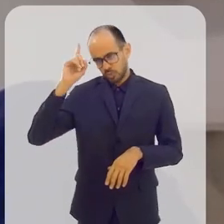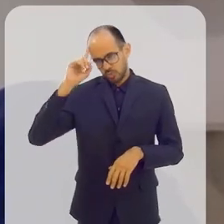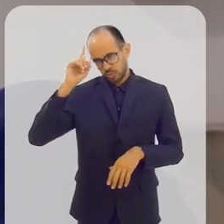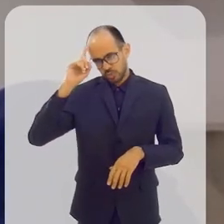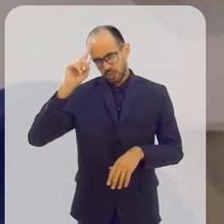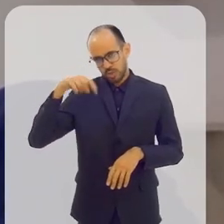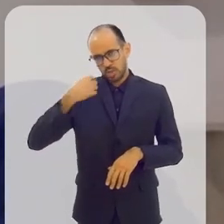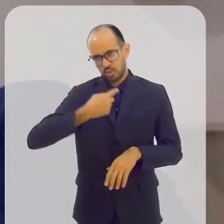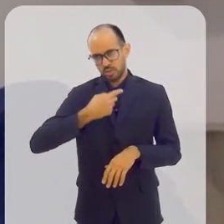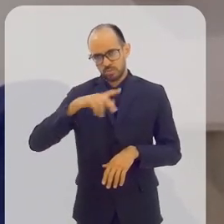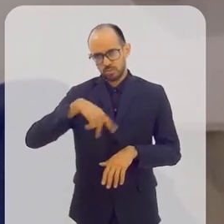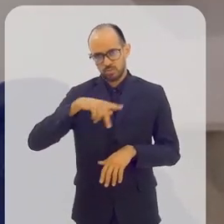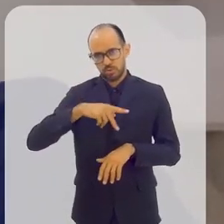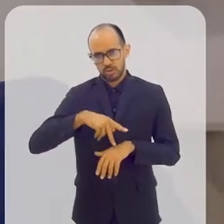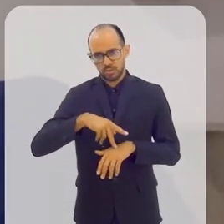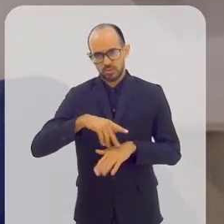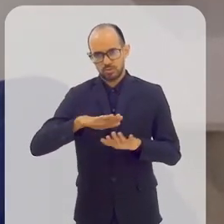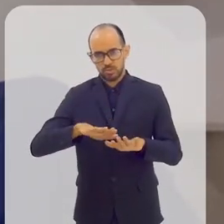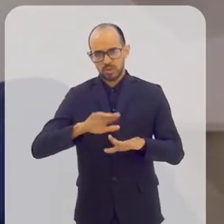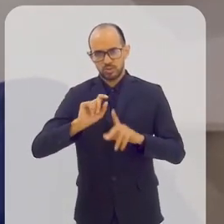da maior parte da população.